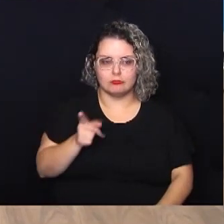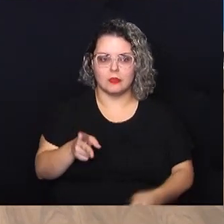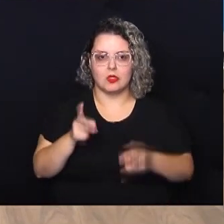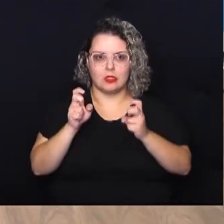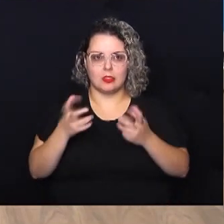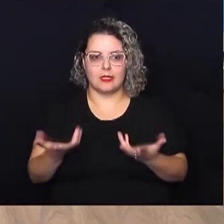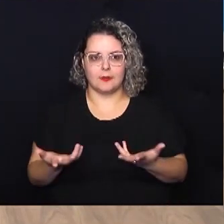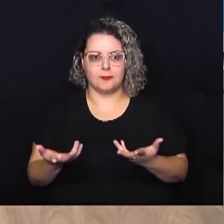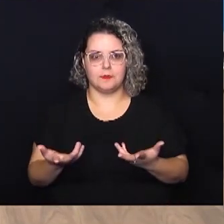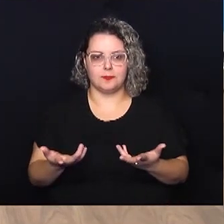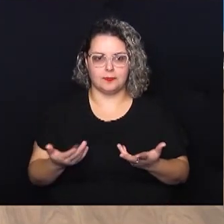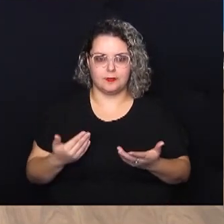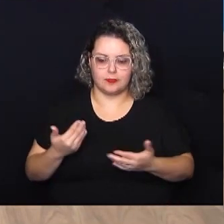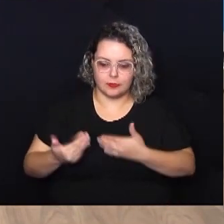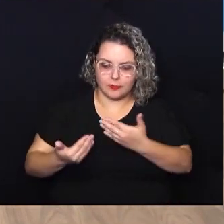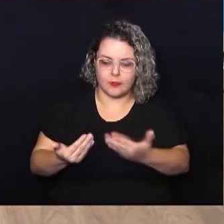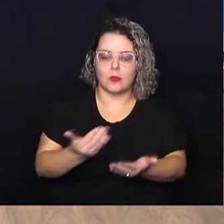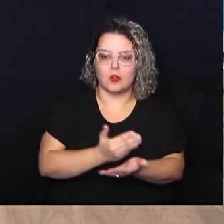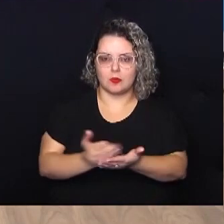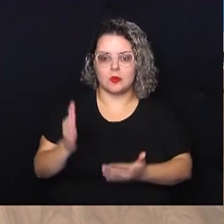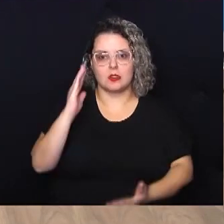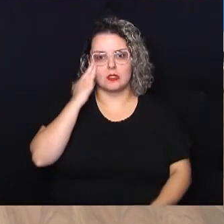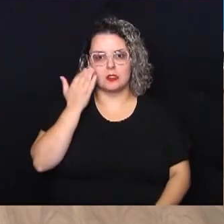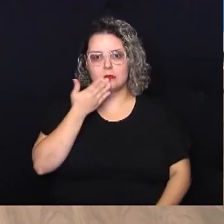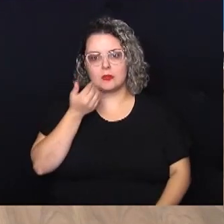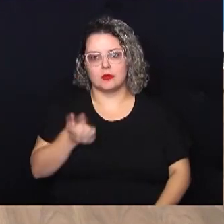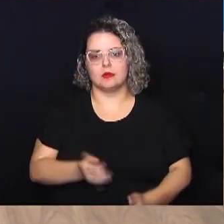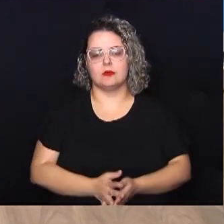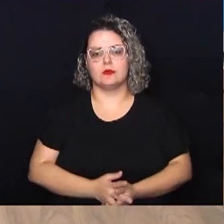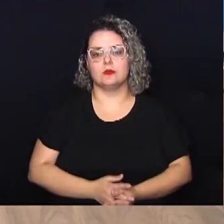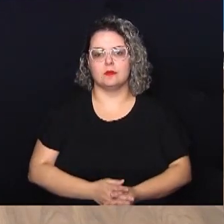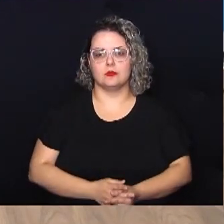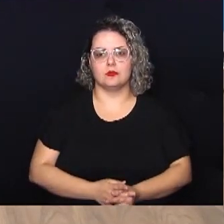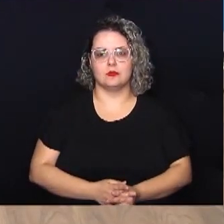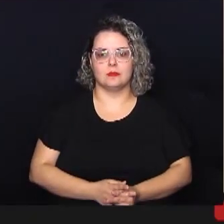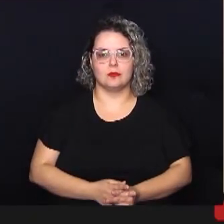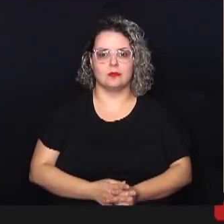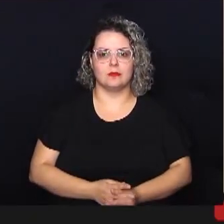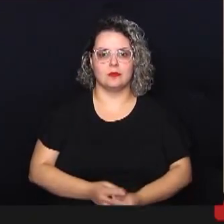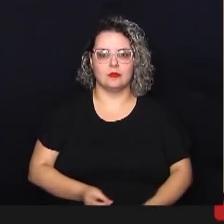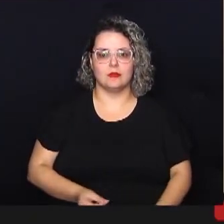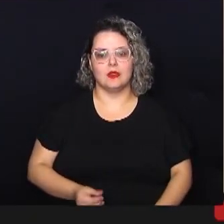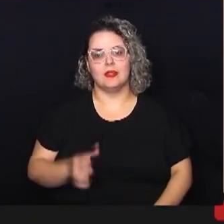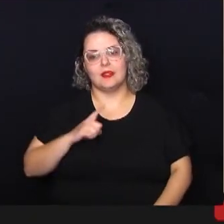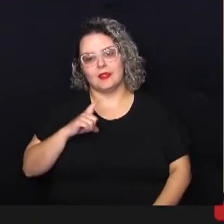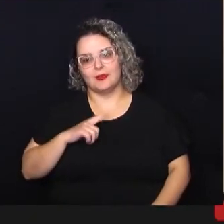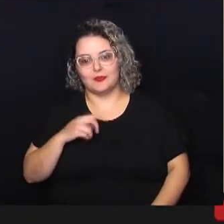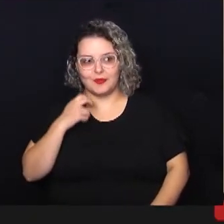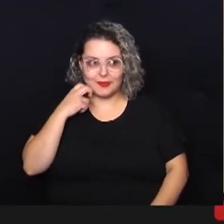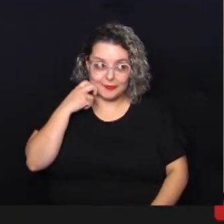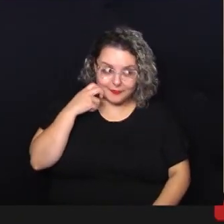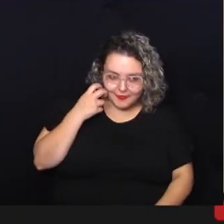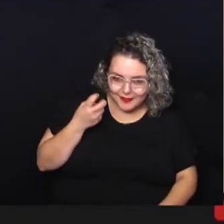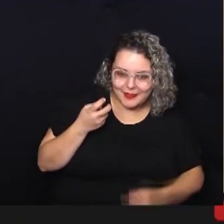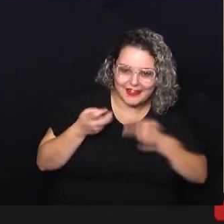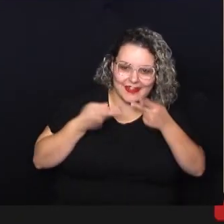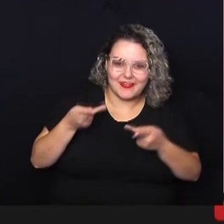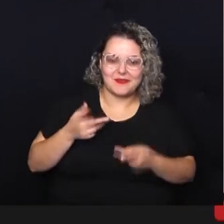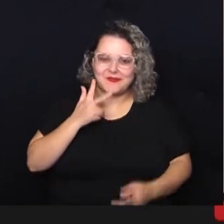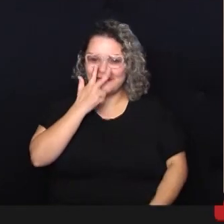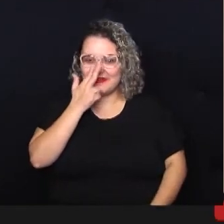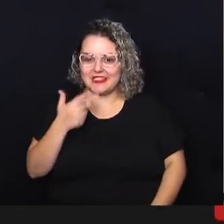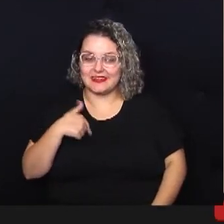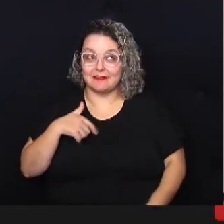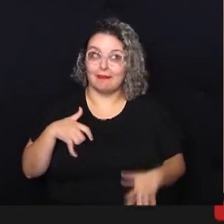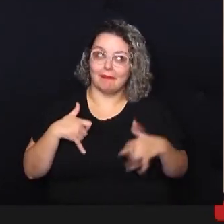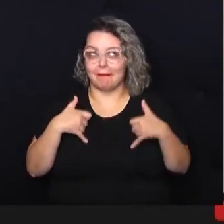e passaram a entender melhor? Eu tenho às vezes vergonha de falar, porque parece que eu tô me achando. Não.